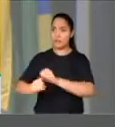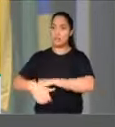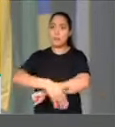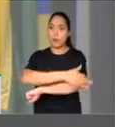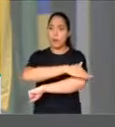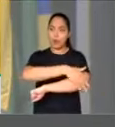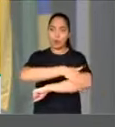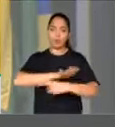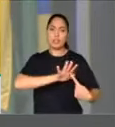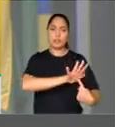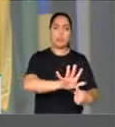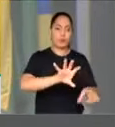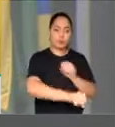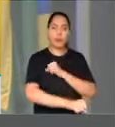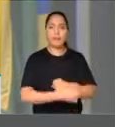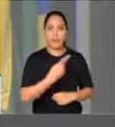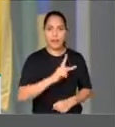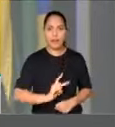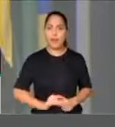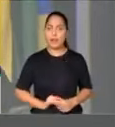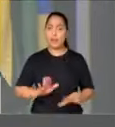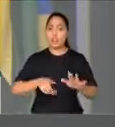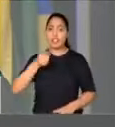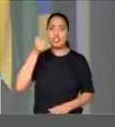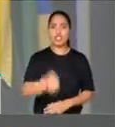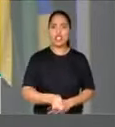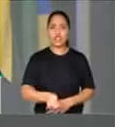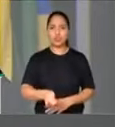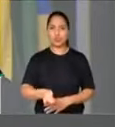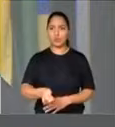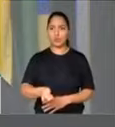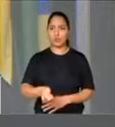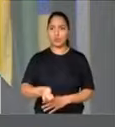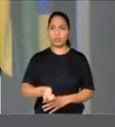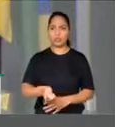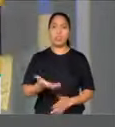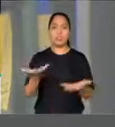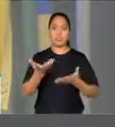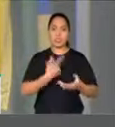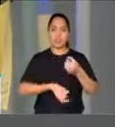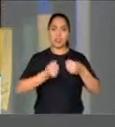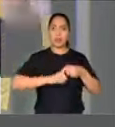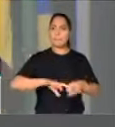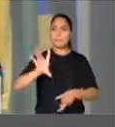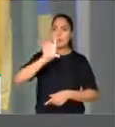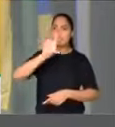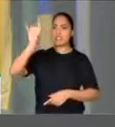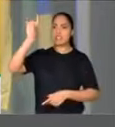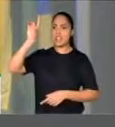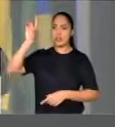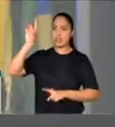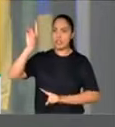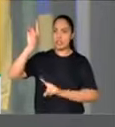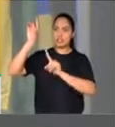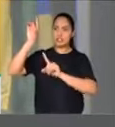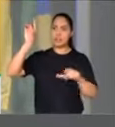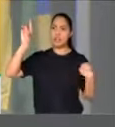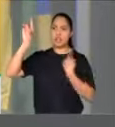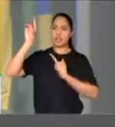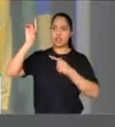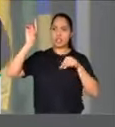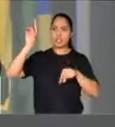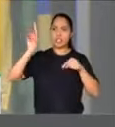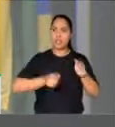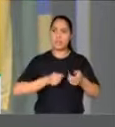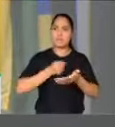esquina. Era isso que acontecia na ditadura, que muita gente quer a volta dela. Mas Deus está lá em cima e nós estamos aqui para lutar que